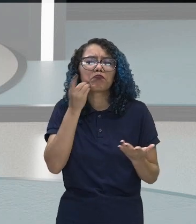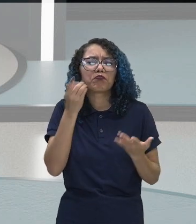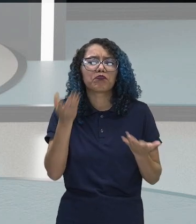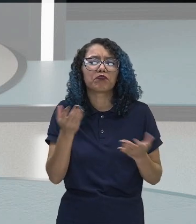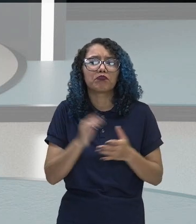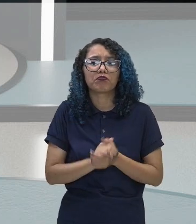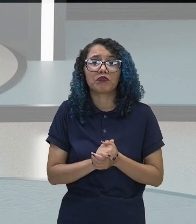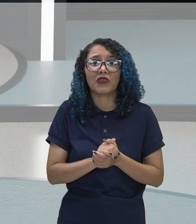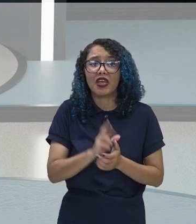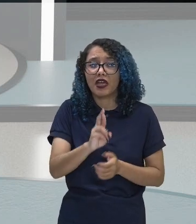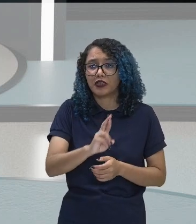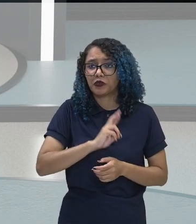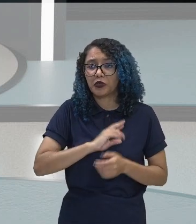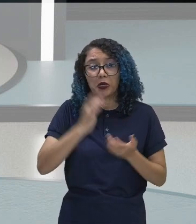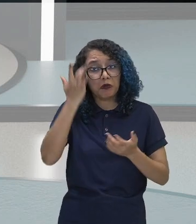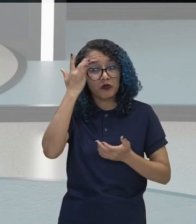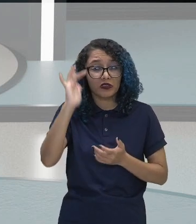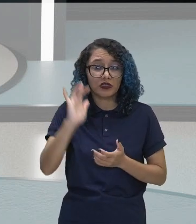sabia.